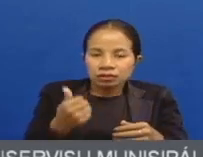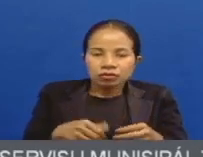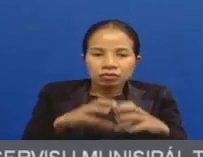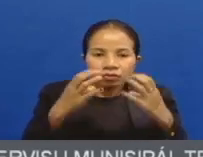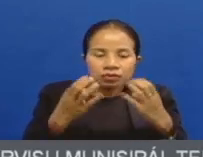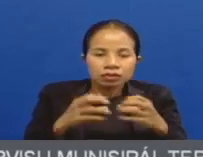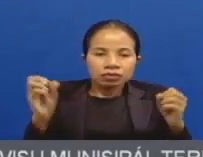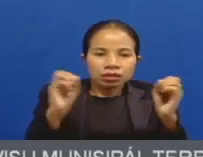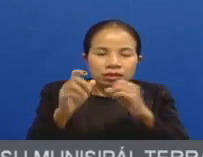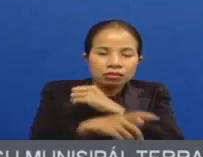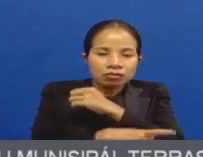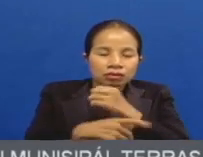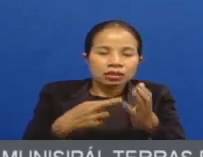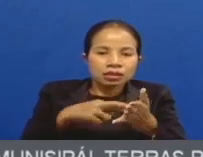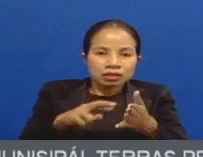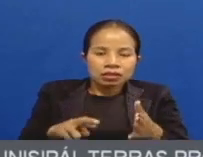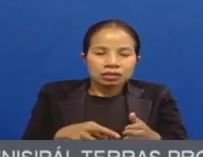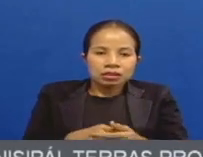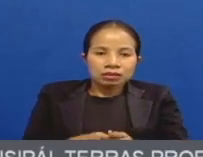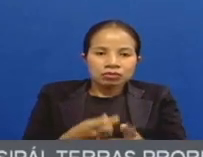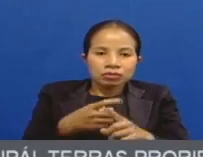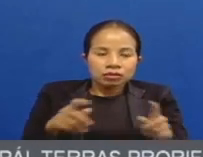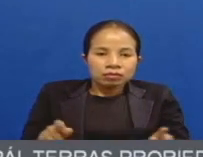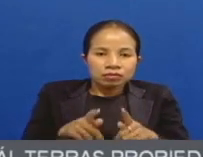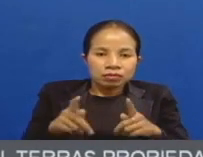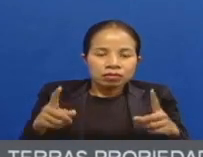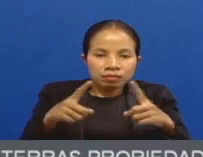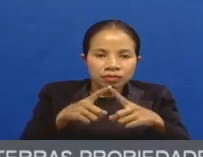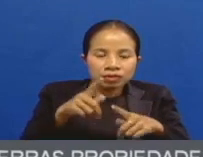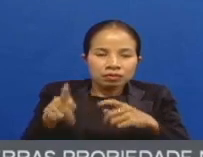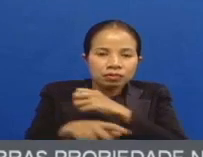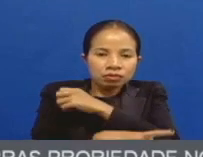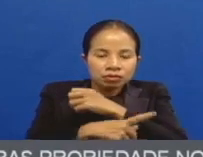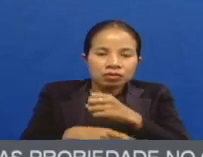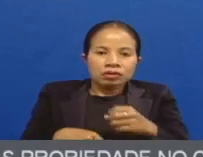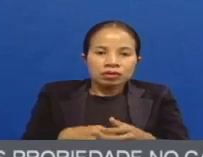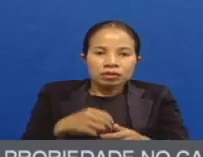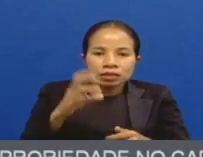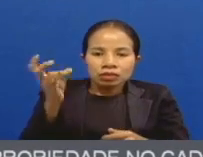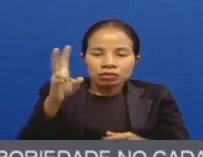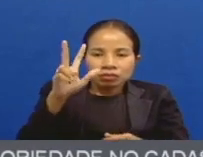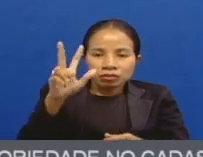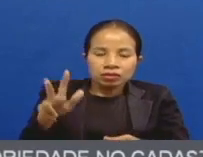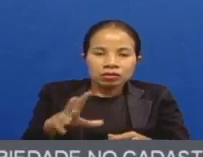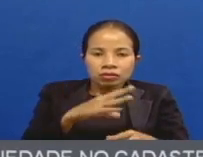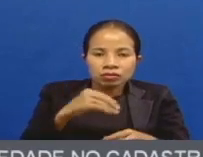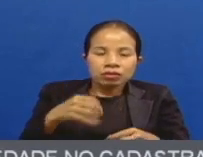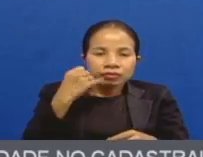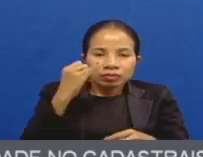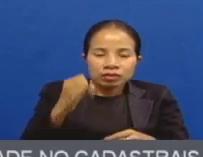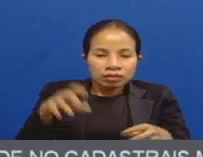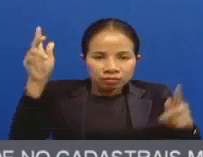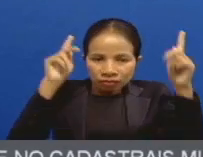Comissão Anticorrupção registra denúncia russo público para indício corrupção rito no Recintolo. Não investiga o